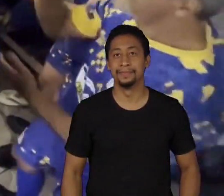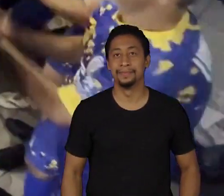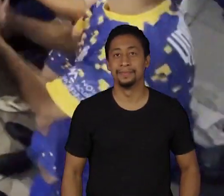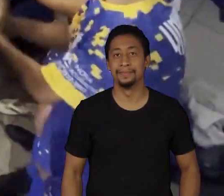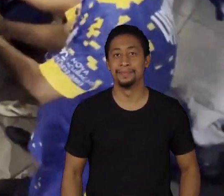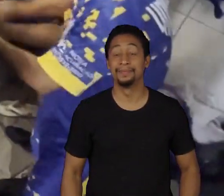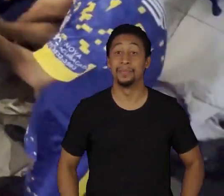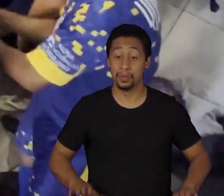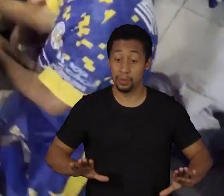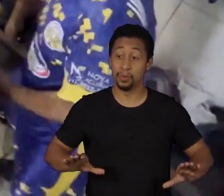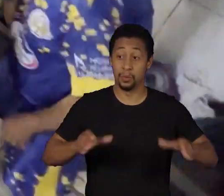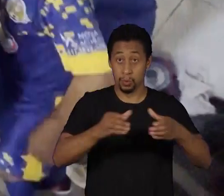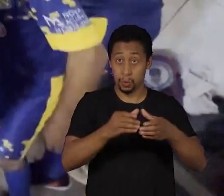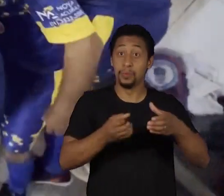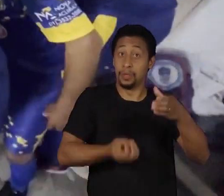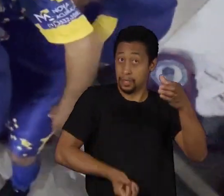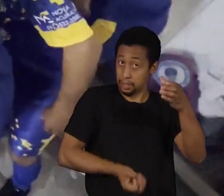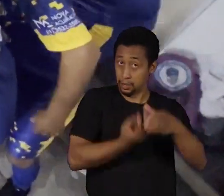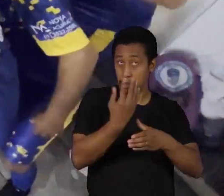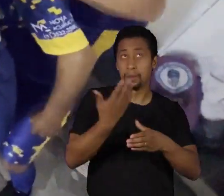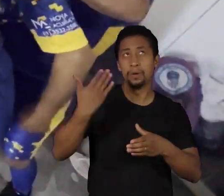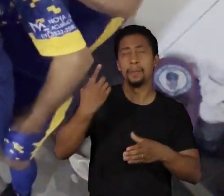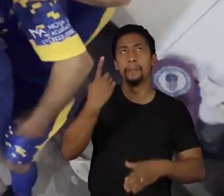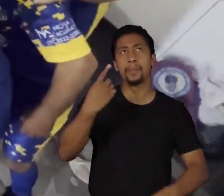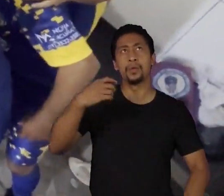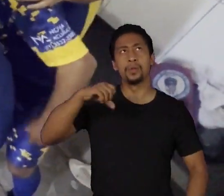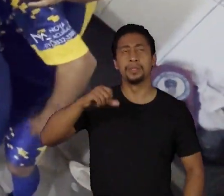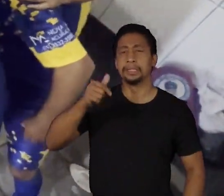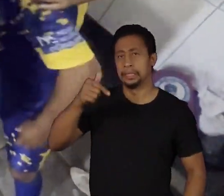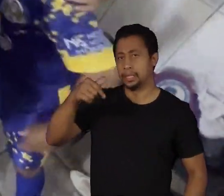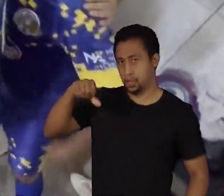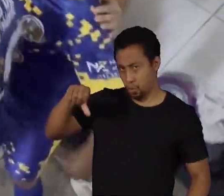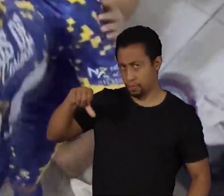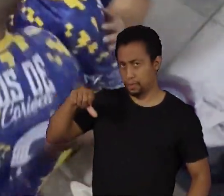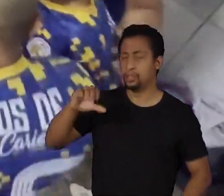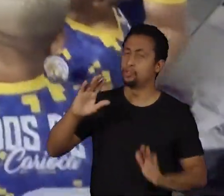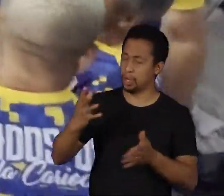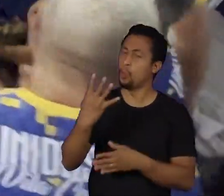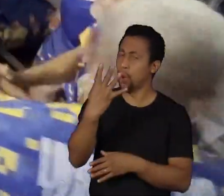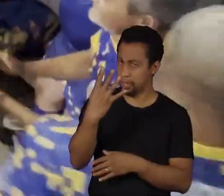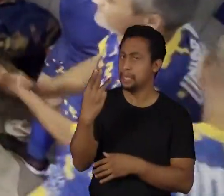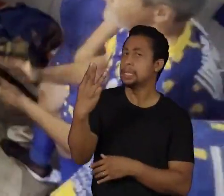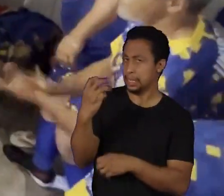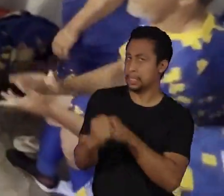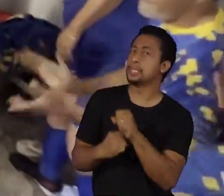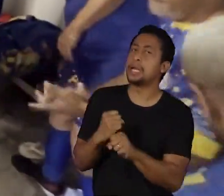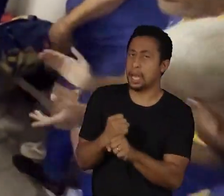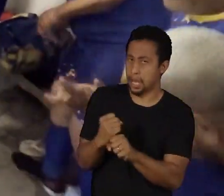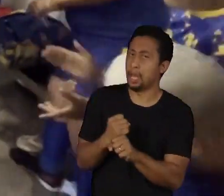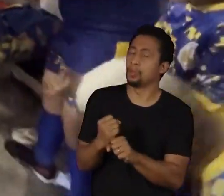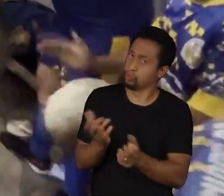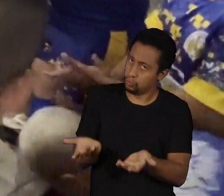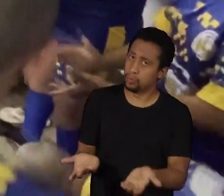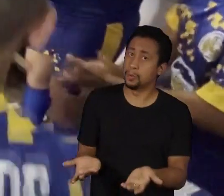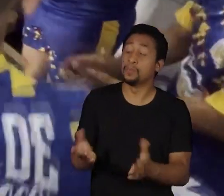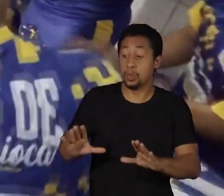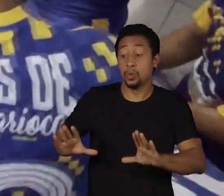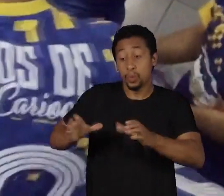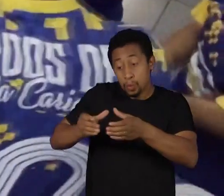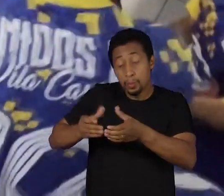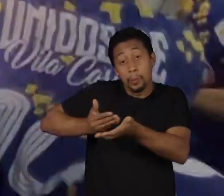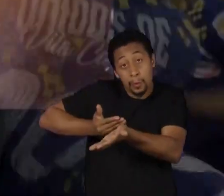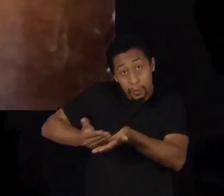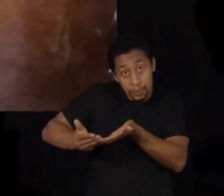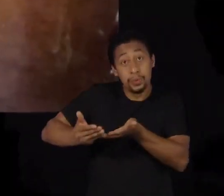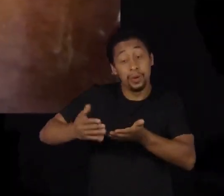Esse time foi fundado em 79, hoje nós estamos com 43 anos de existência. É um time que começou aqui